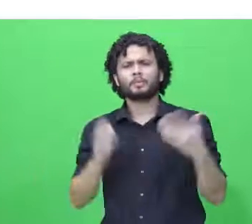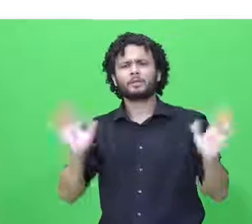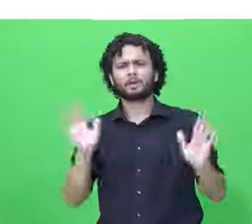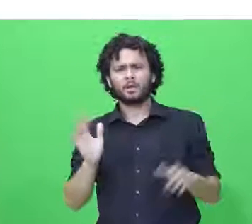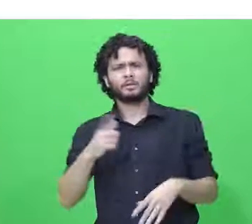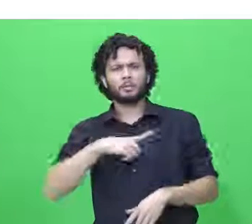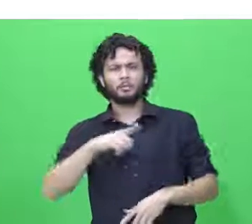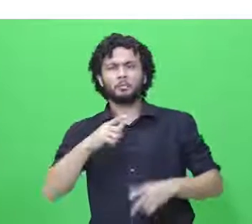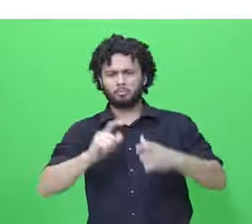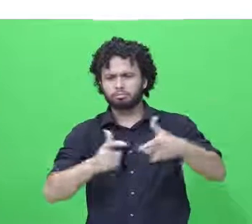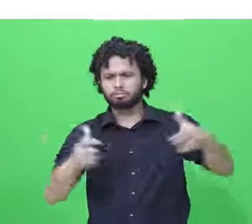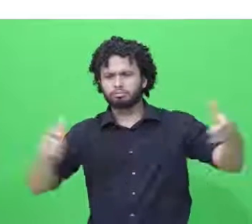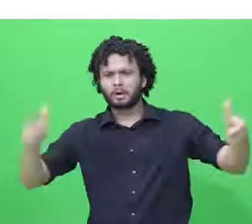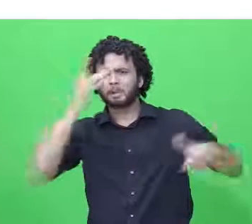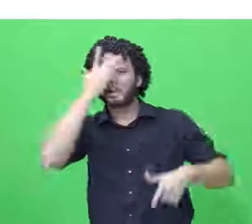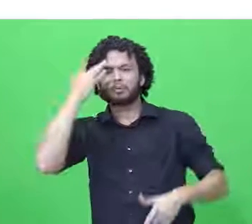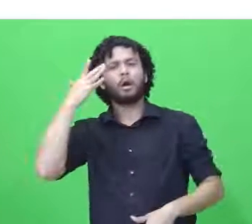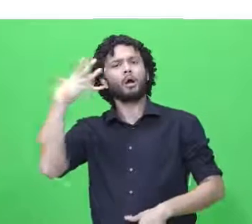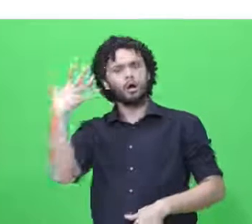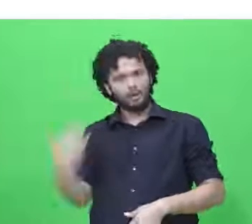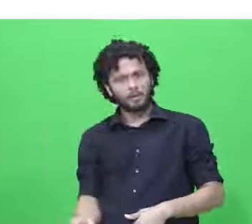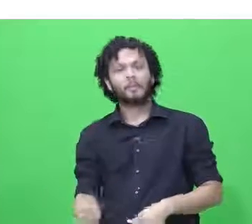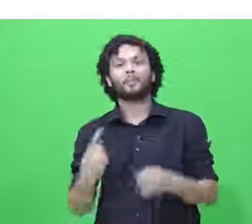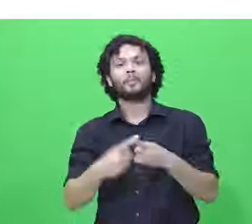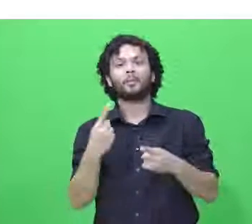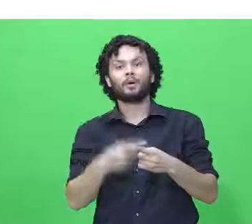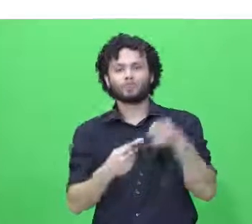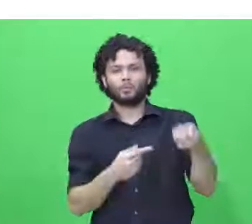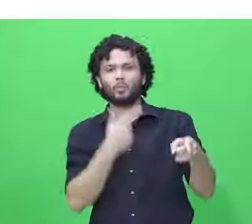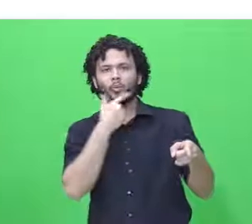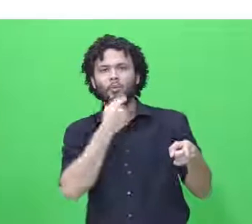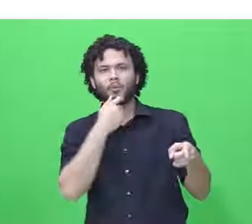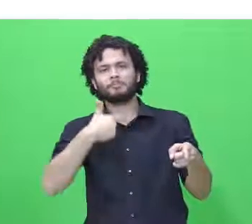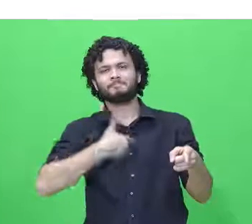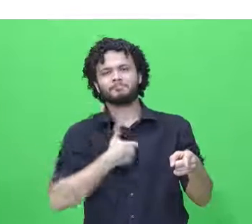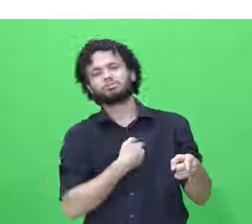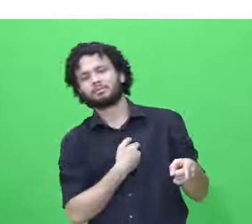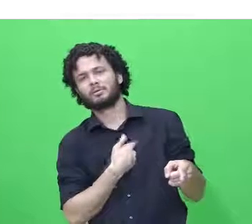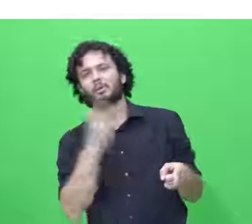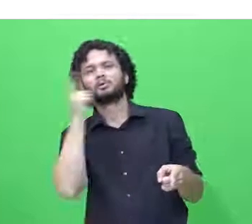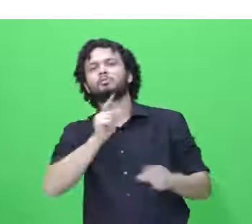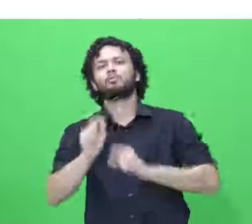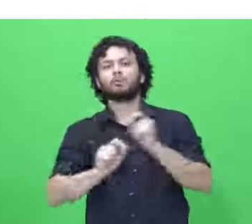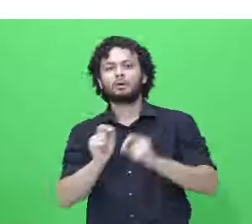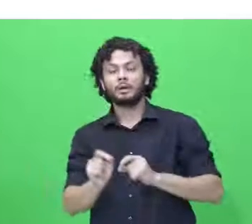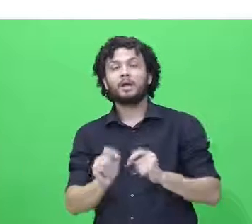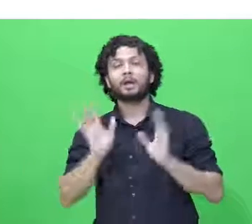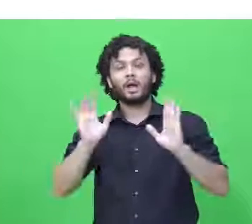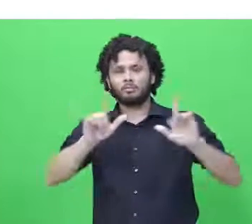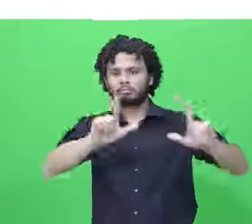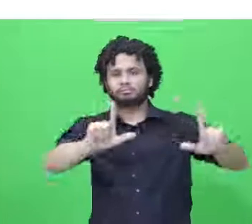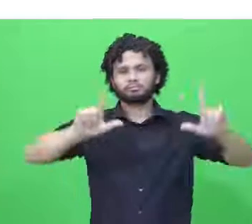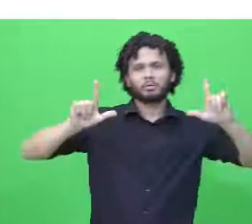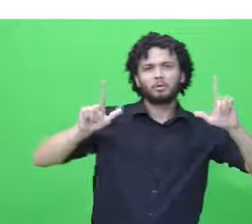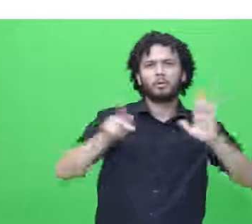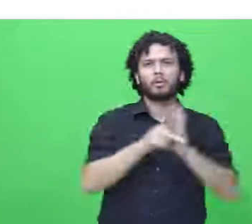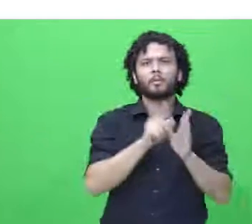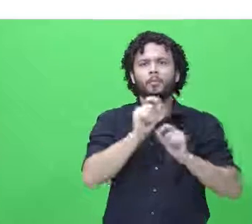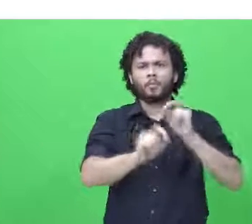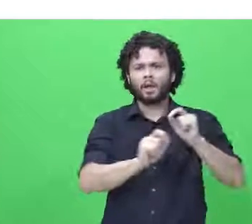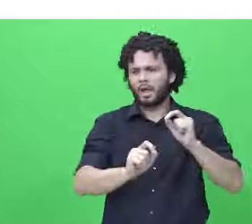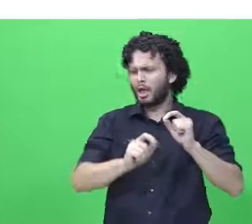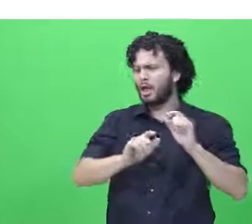grande popularidade, mesmo porque Vargas, ele vai se transformar, então, o quê? Né? Na figura, então, do pai